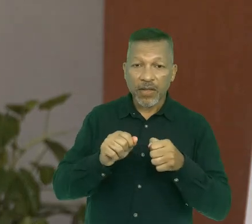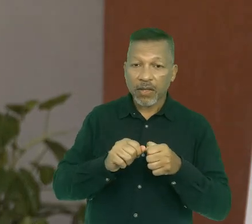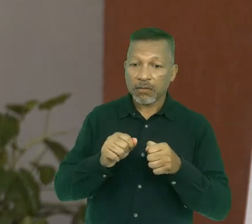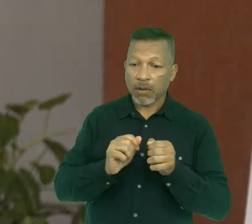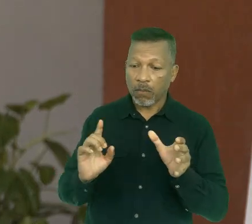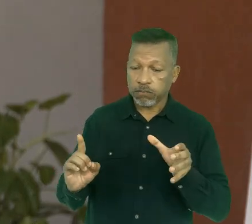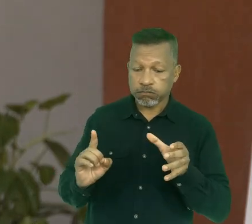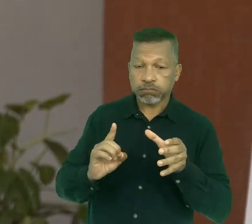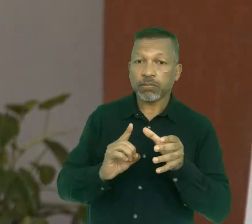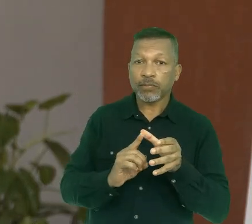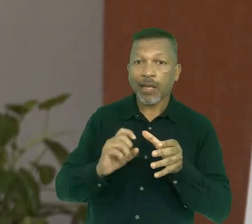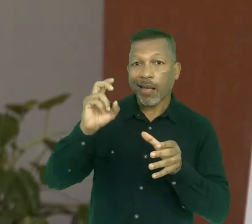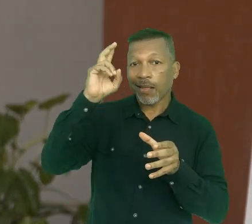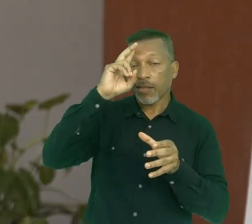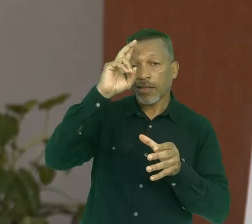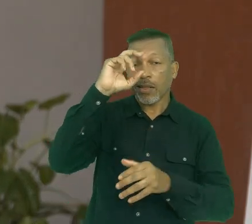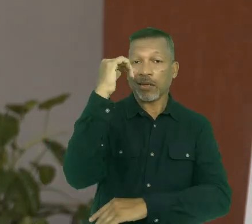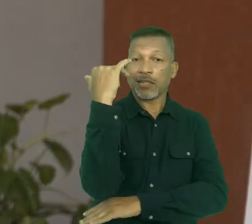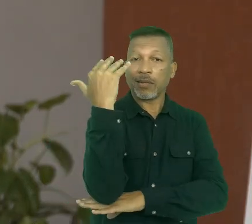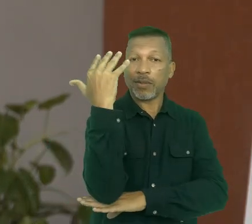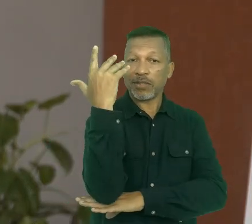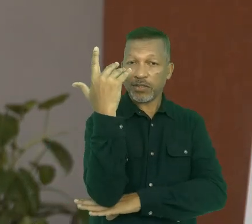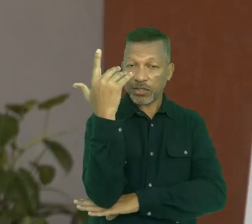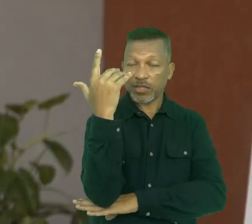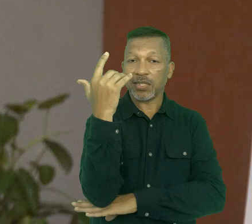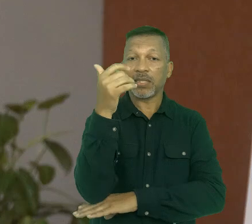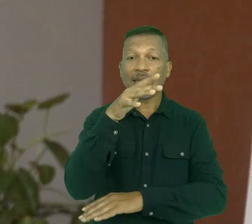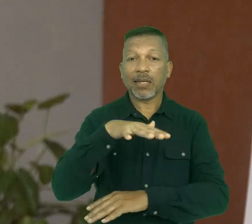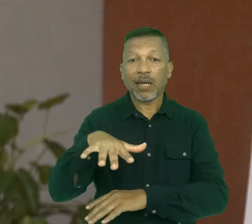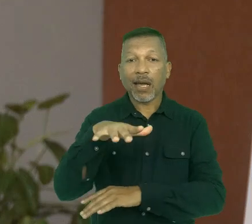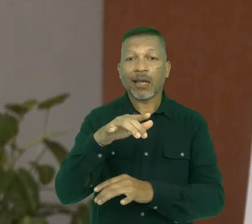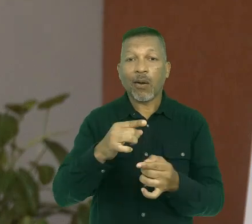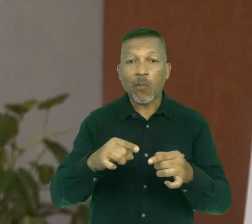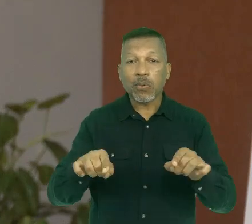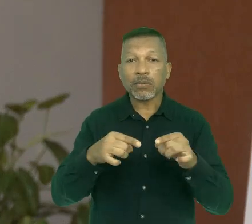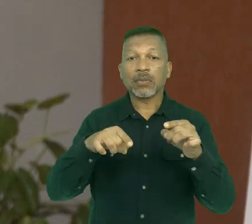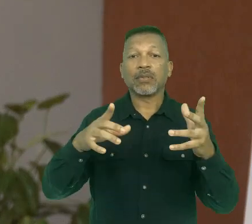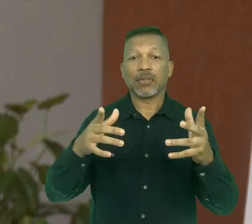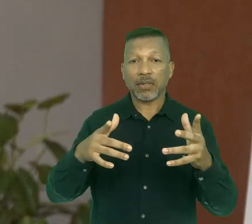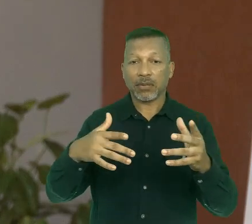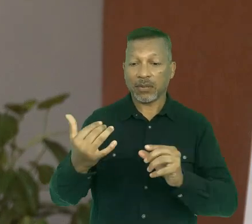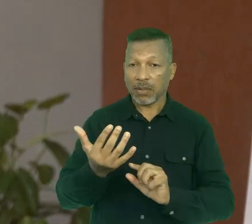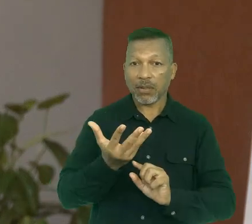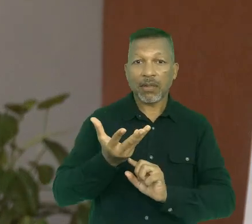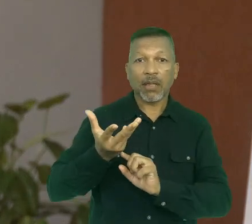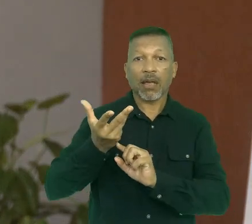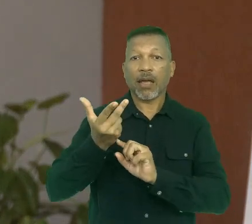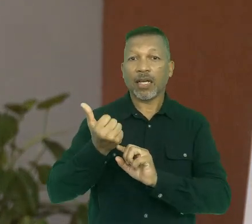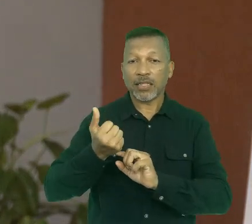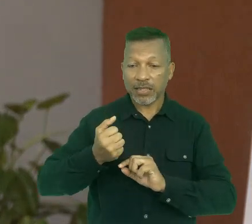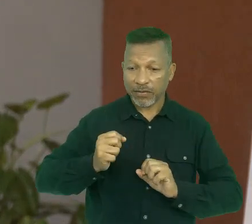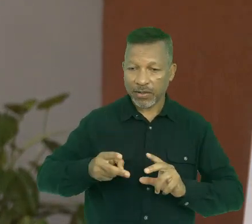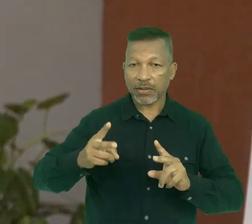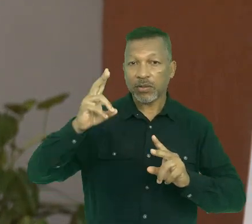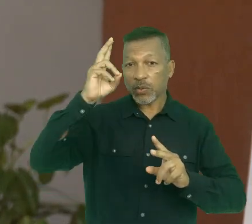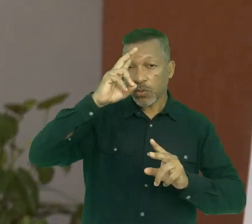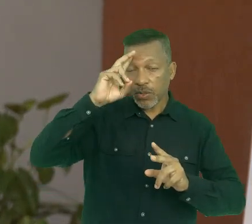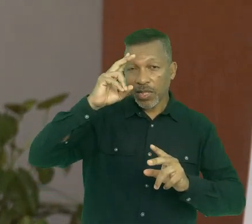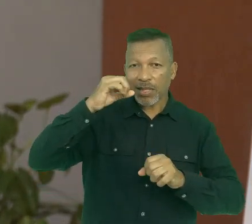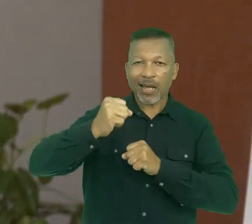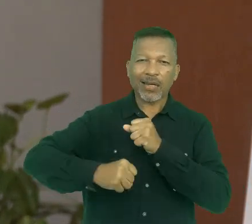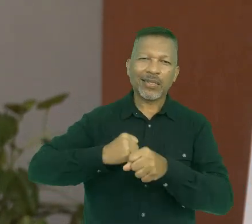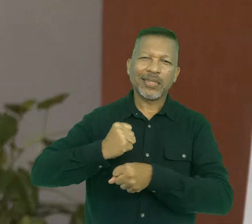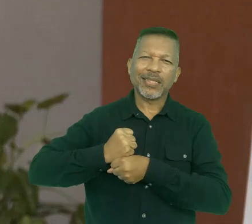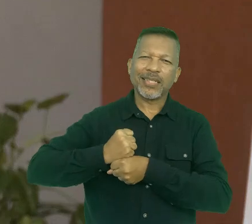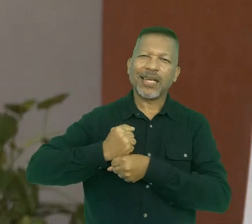fazer parte dessa história de Ipatinga, na parte musical, nessa arte que vem sendo contada